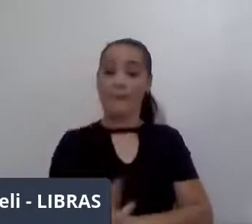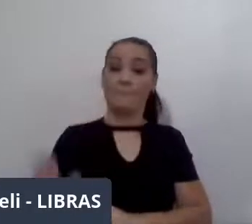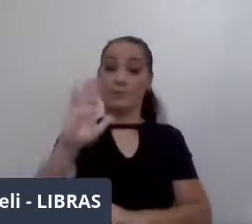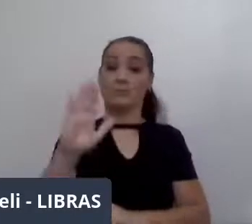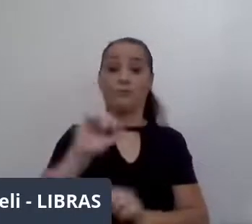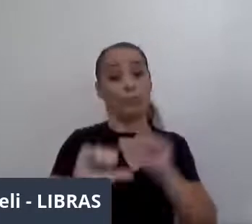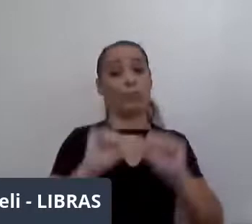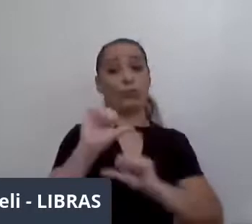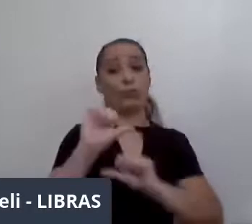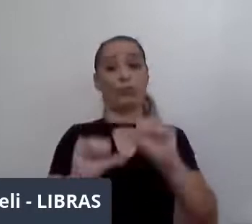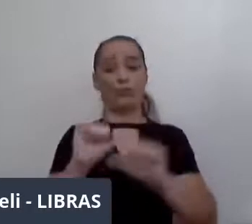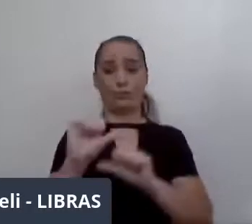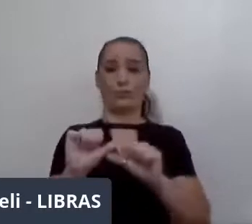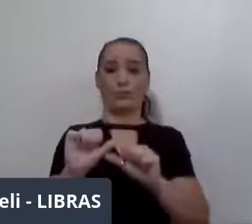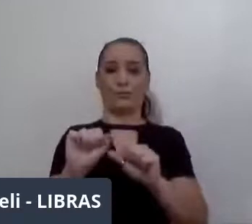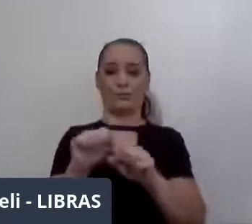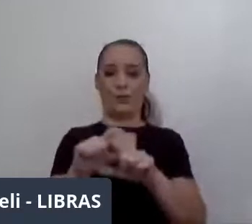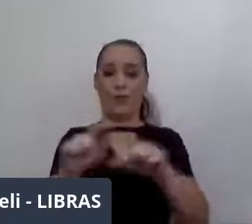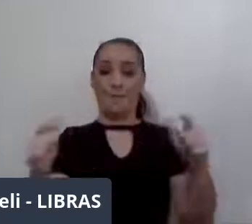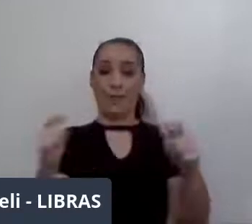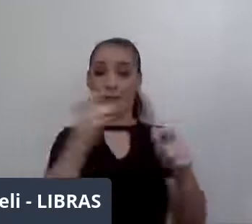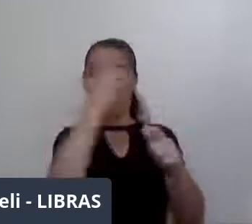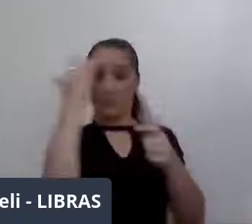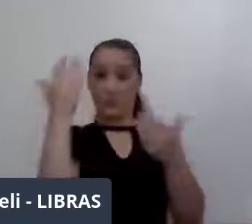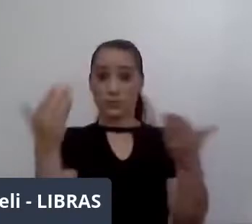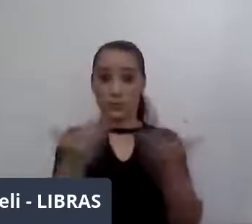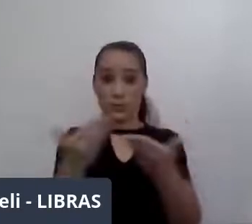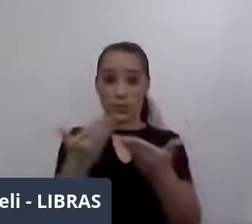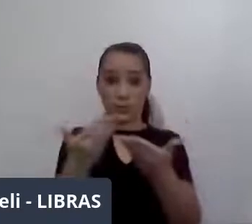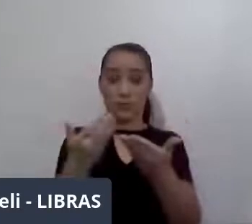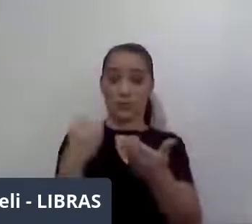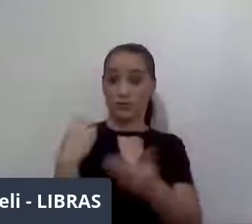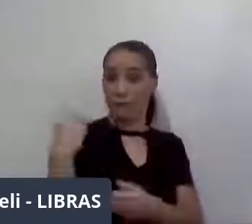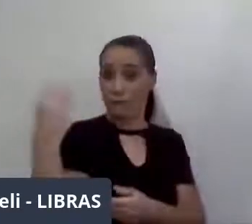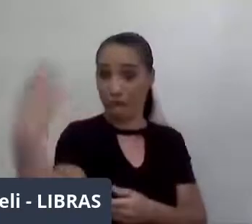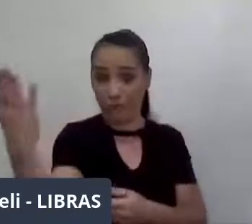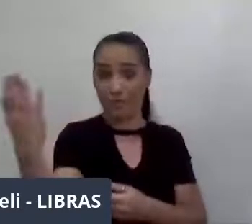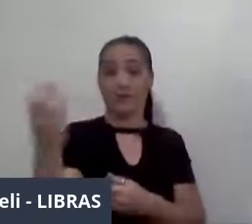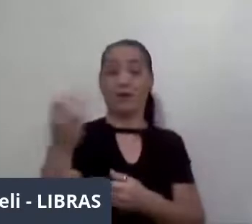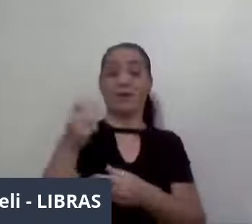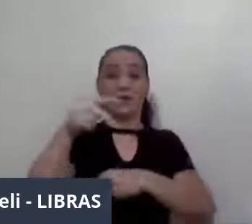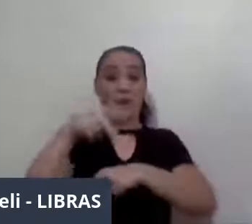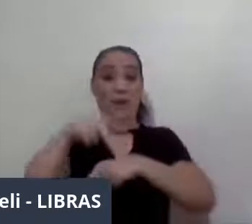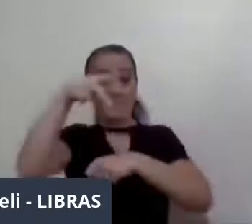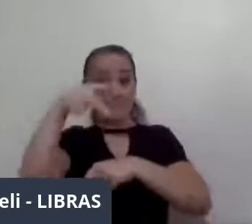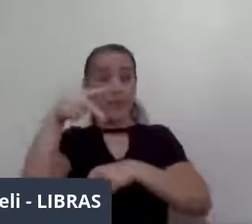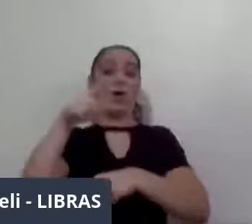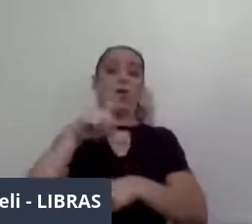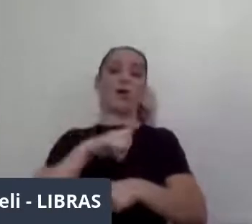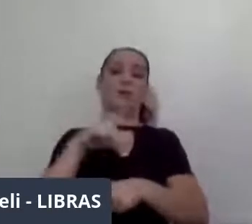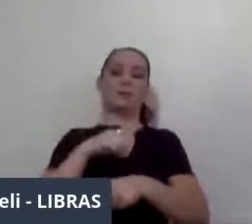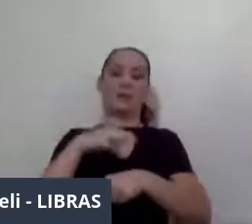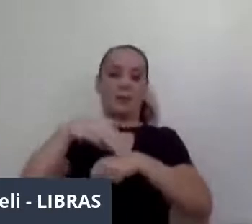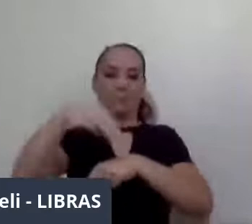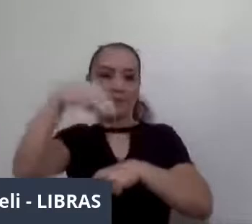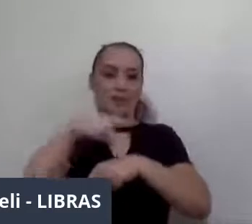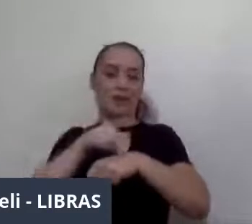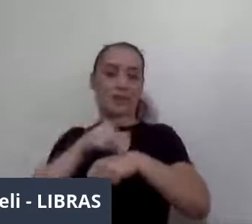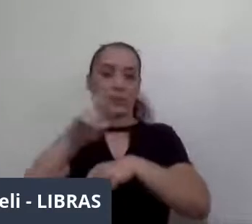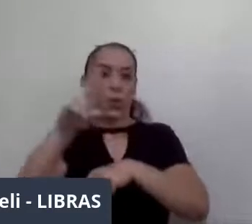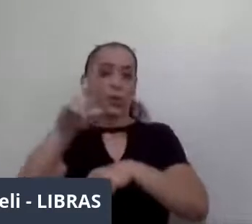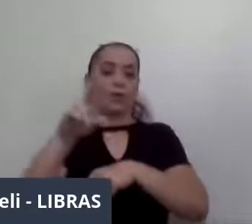grande maioria que sai agora são pessoas que têm ensino superior, que têm pós-graduação, mestrado, doutorado, e que têm